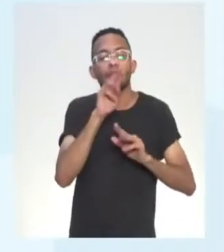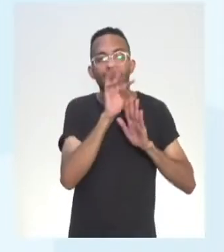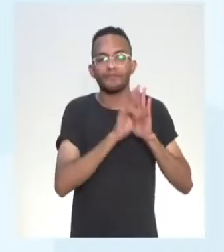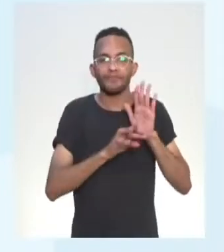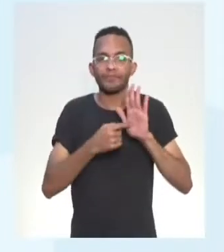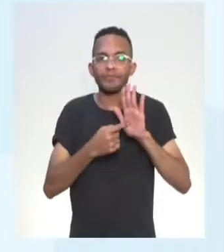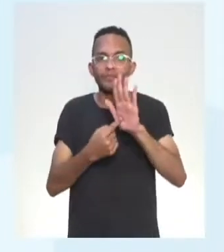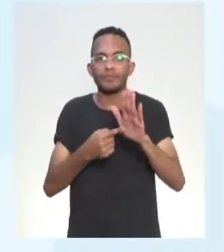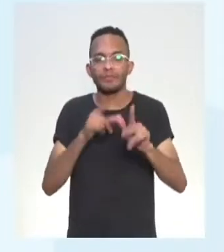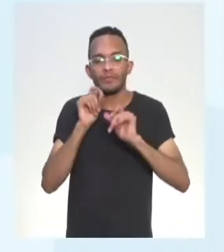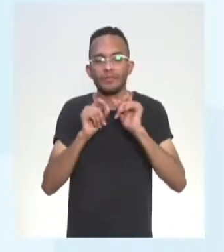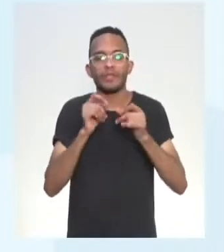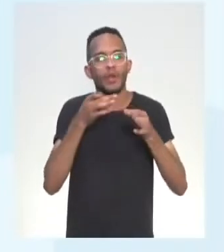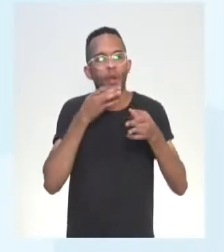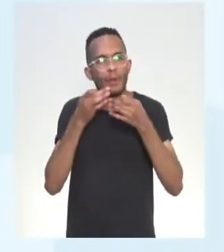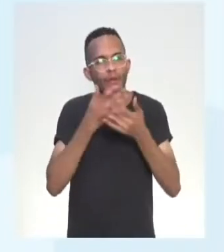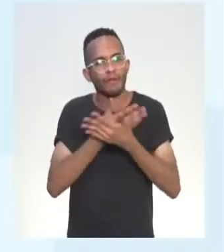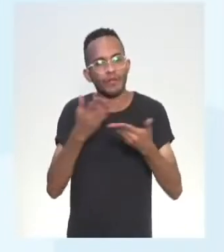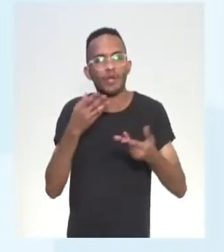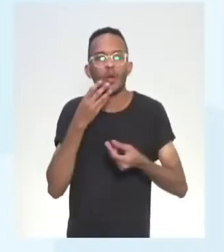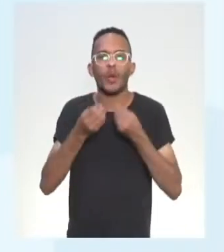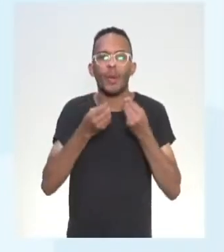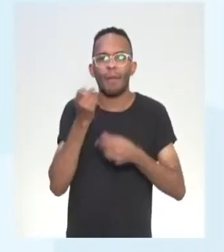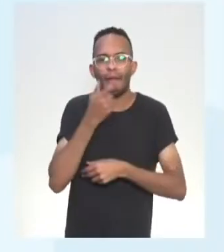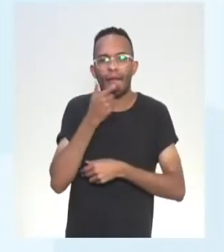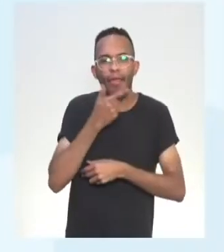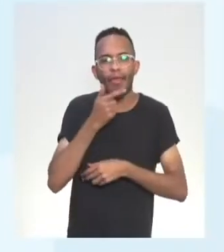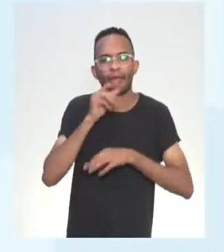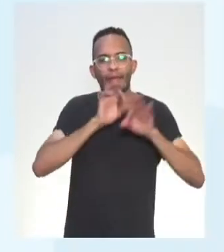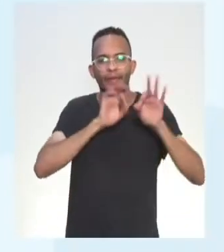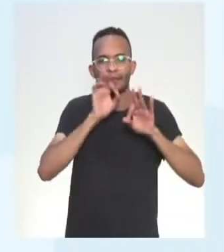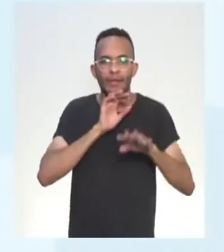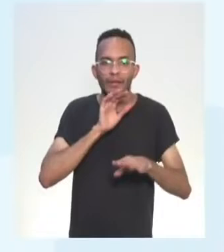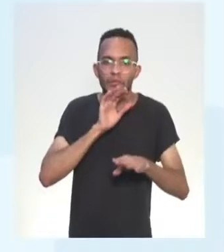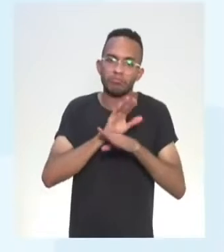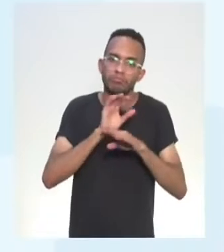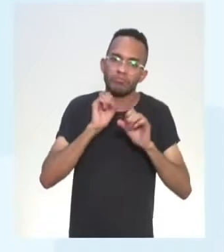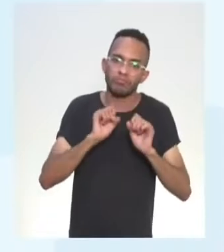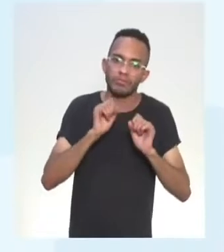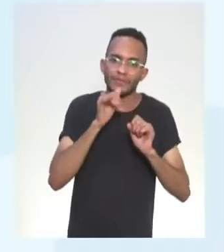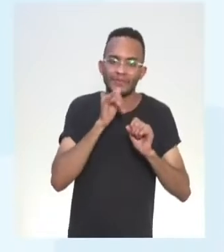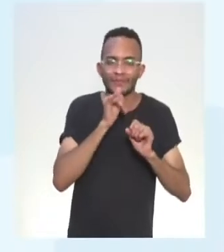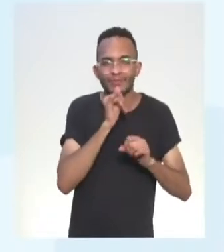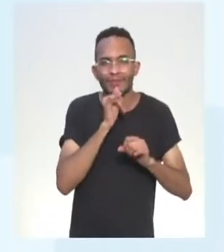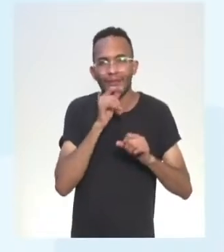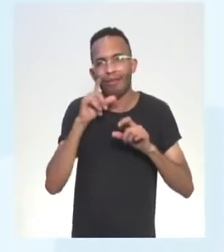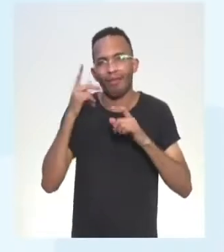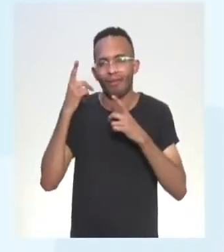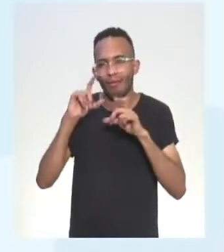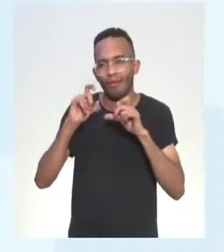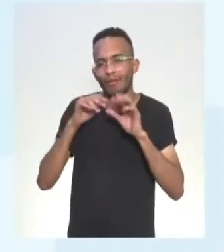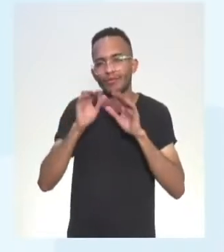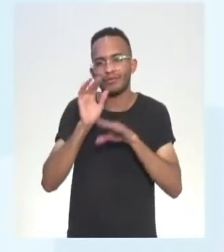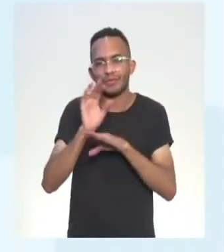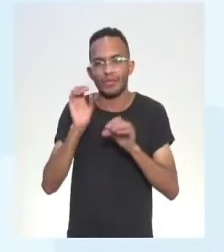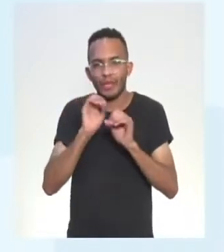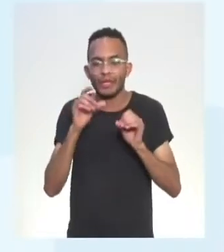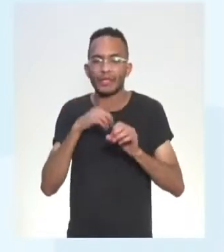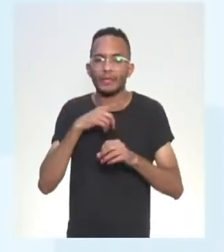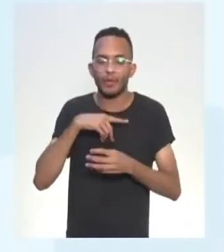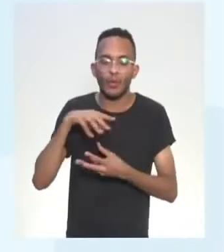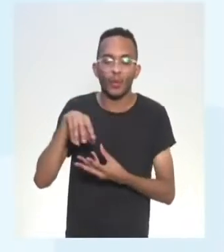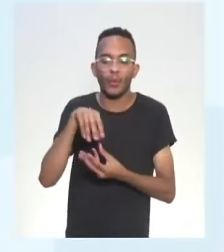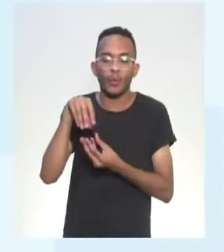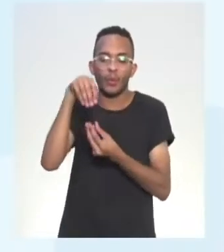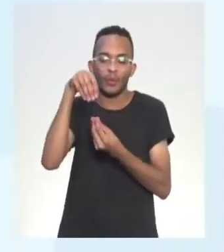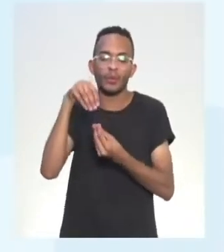na tela, comente como o humor é construído. Vou ajudar aí, talvez a imagem não ajude muito. Então, vamos lá. Temos aí um